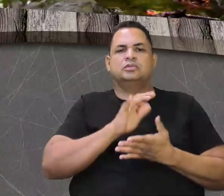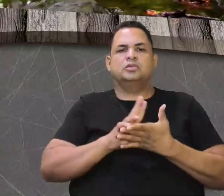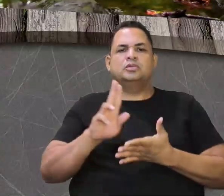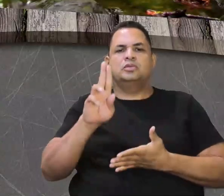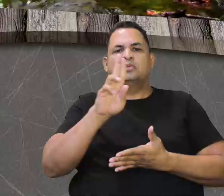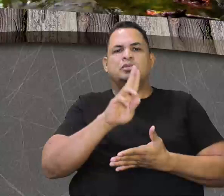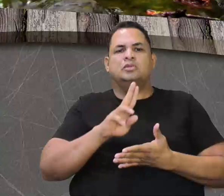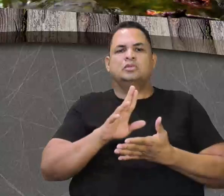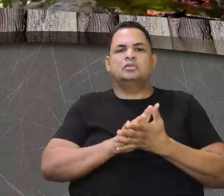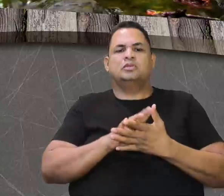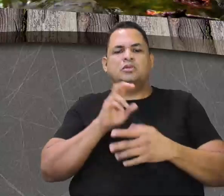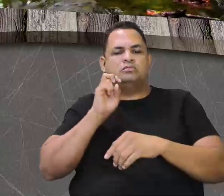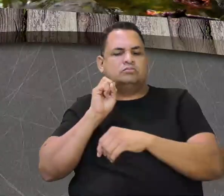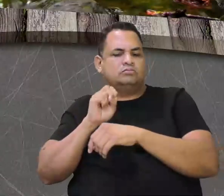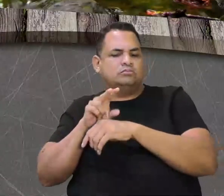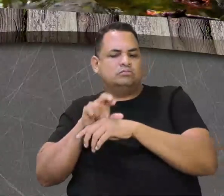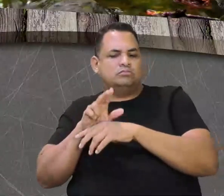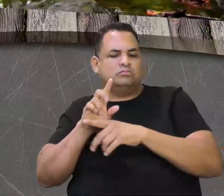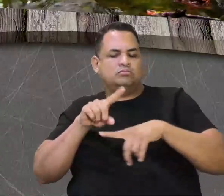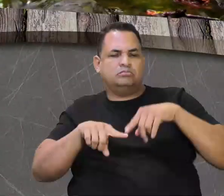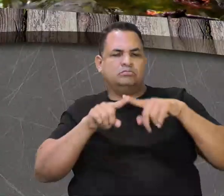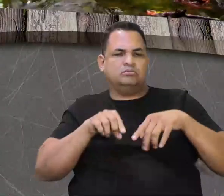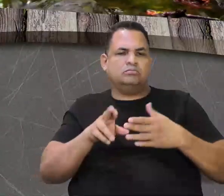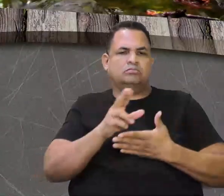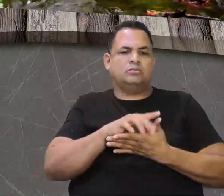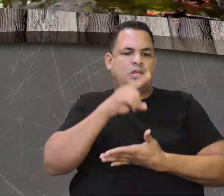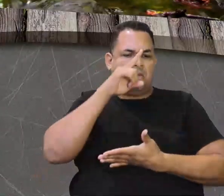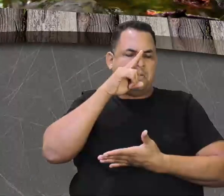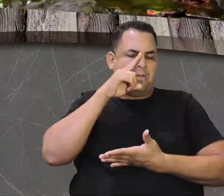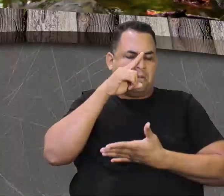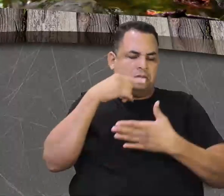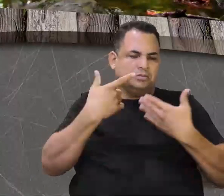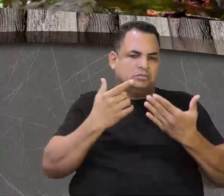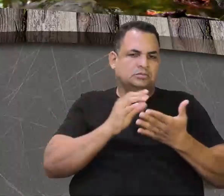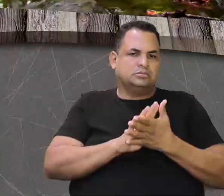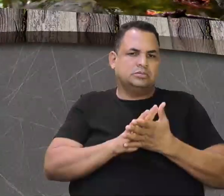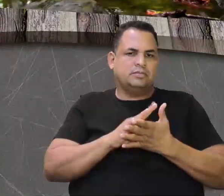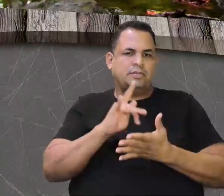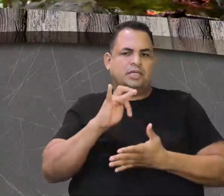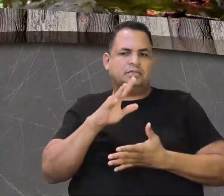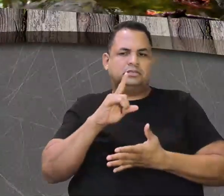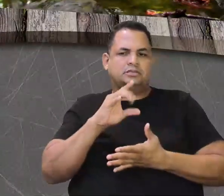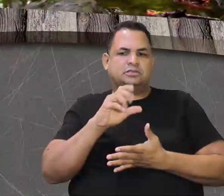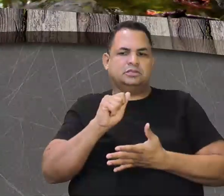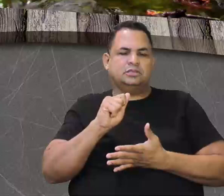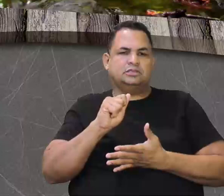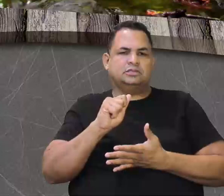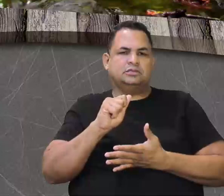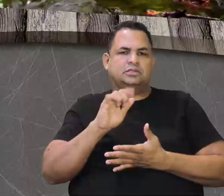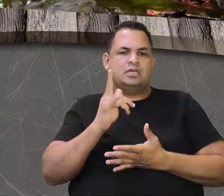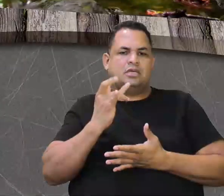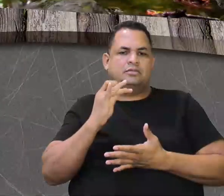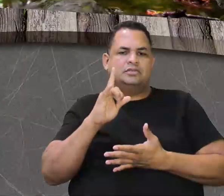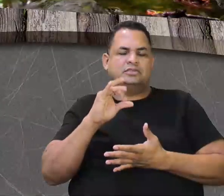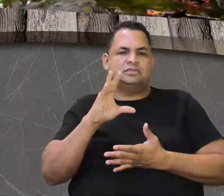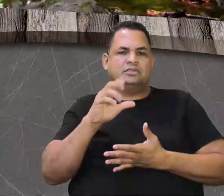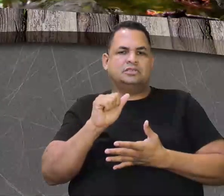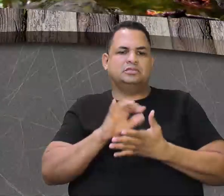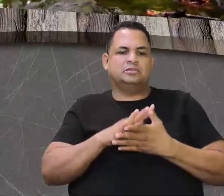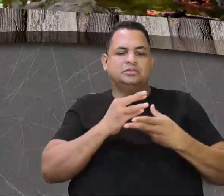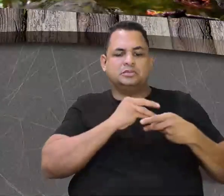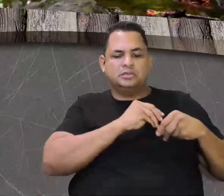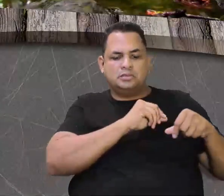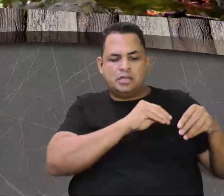de agrotóxicos, o uso de herbicidas, pesticidas no solo, que pode ser levado para o